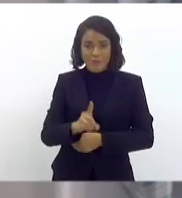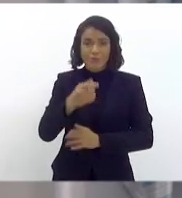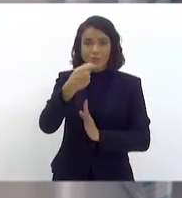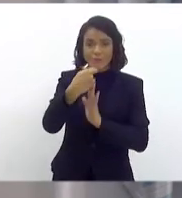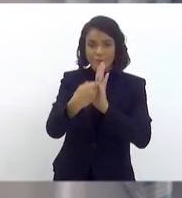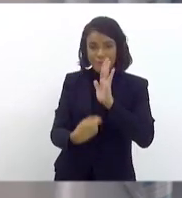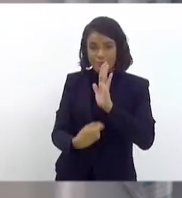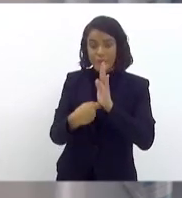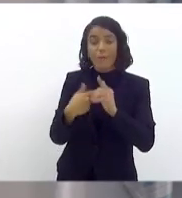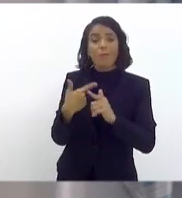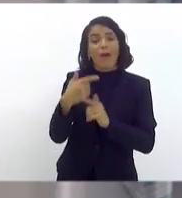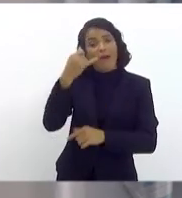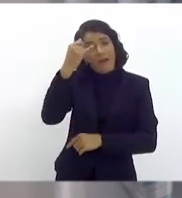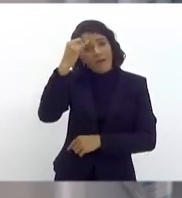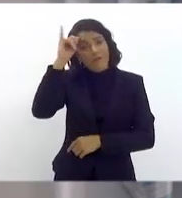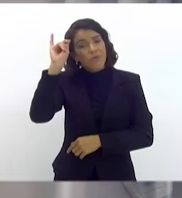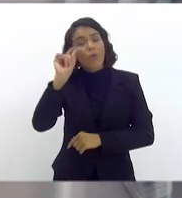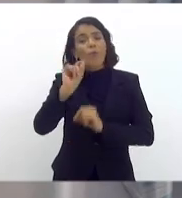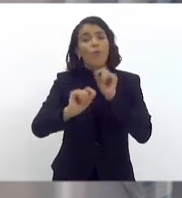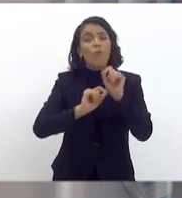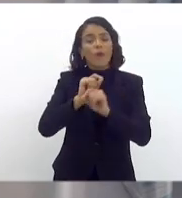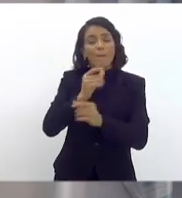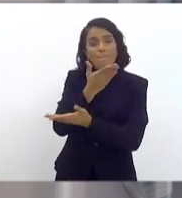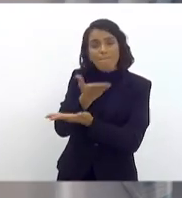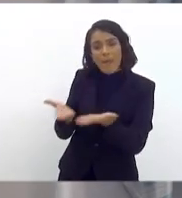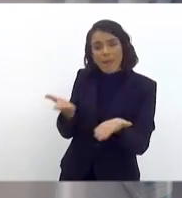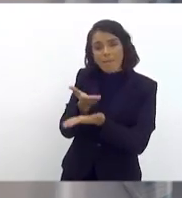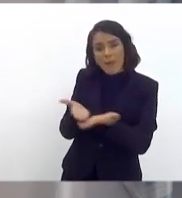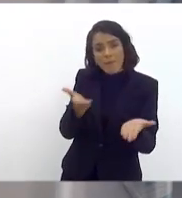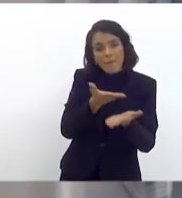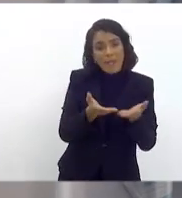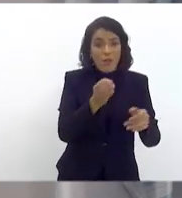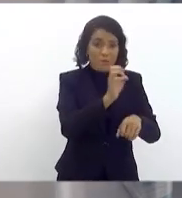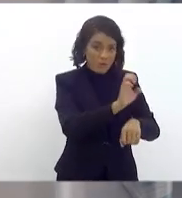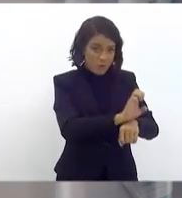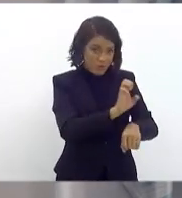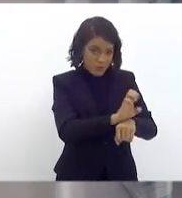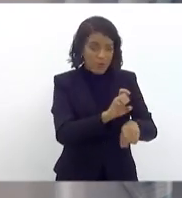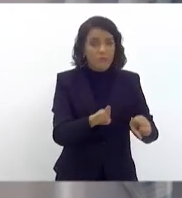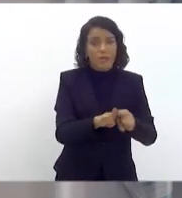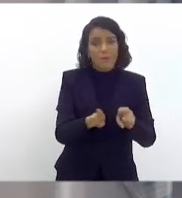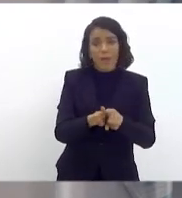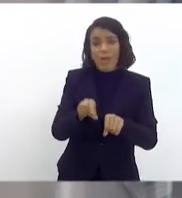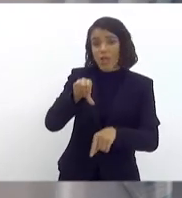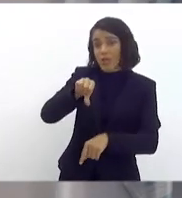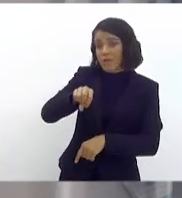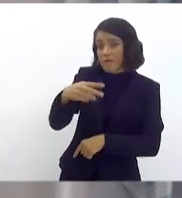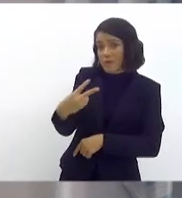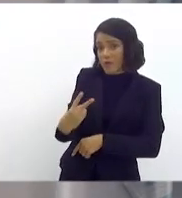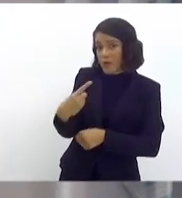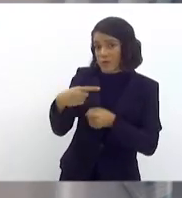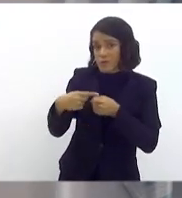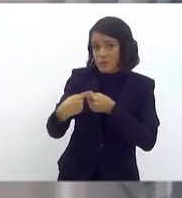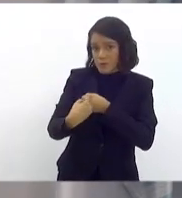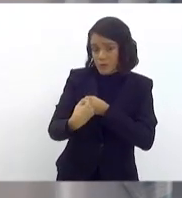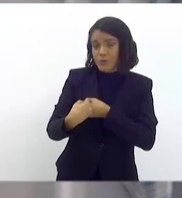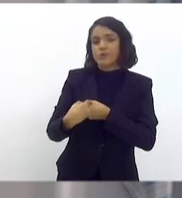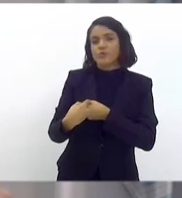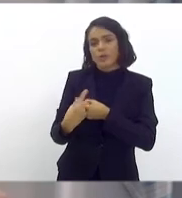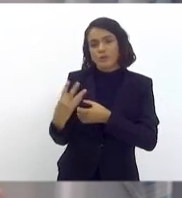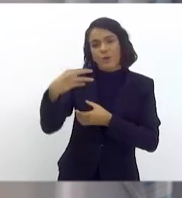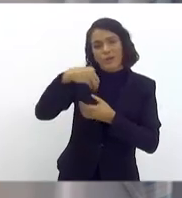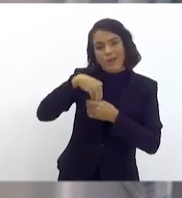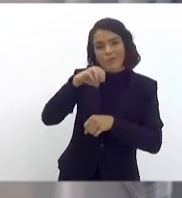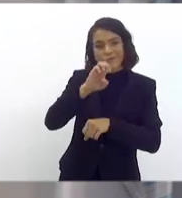justamente não haja essa perda nem para o governo do Estado, muito menos aos 92 municípios componentes desse